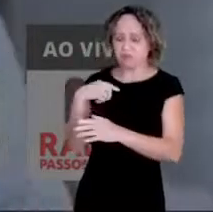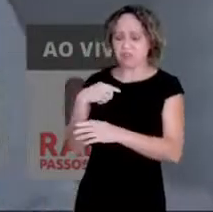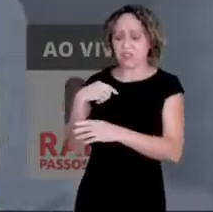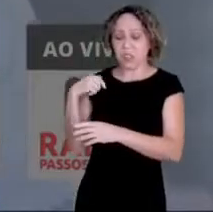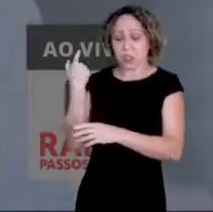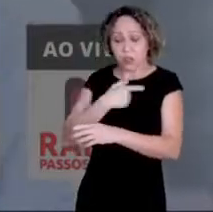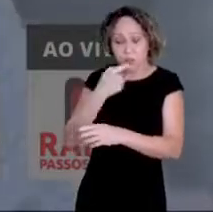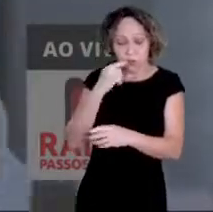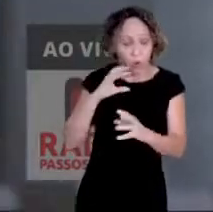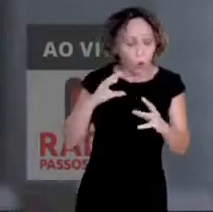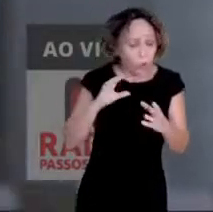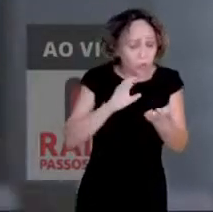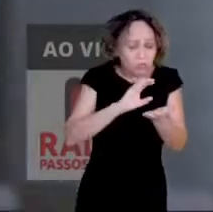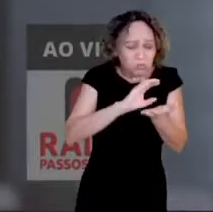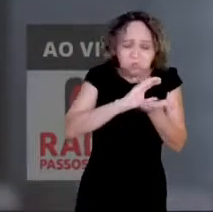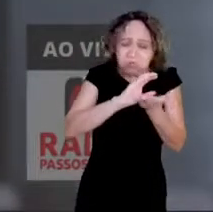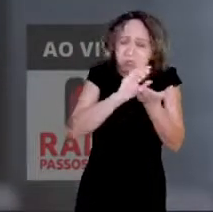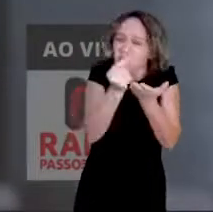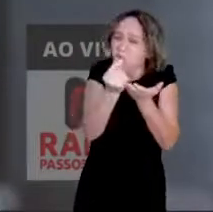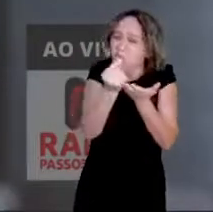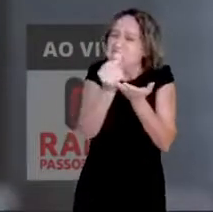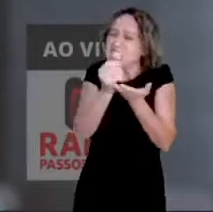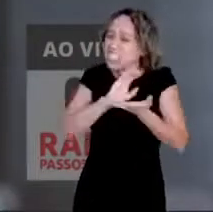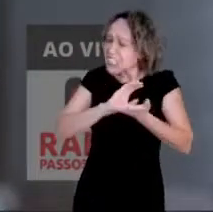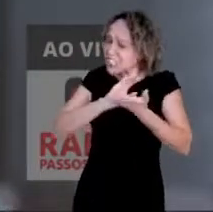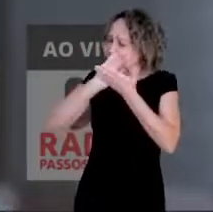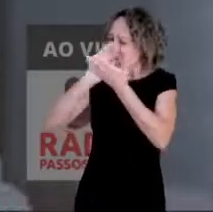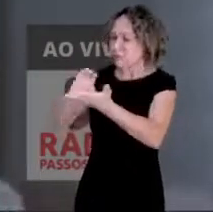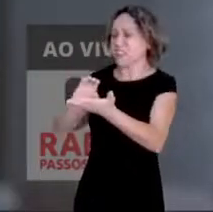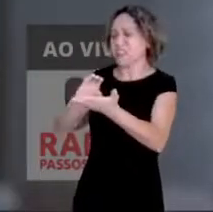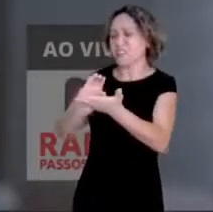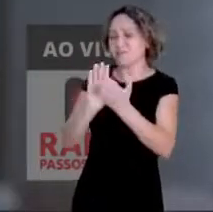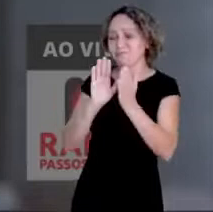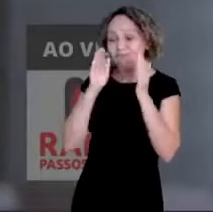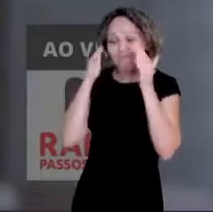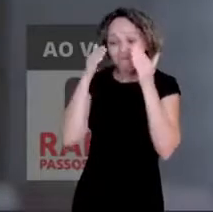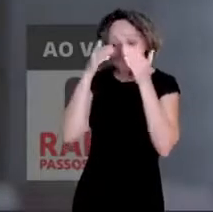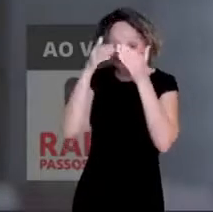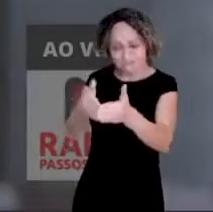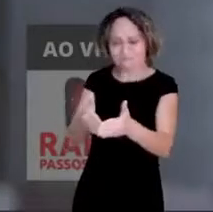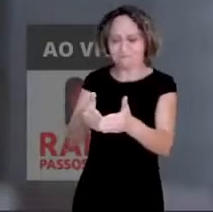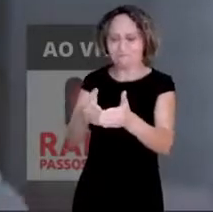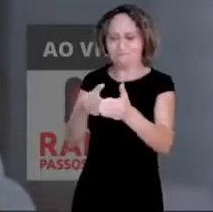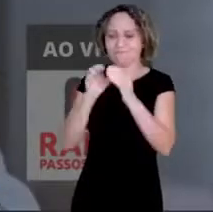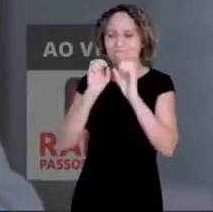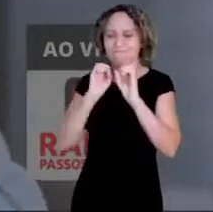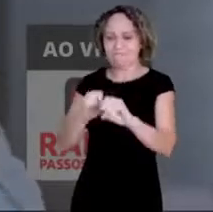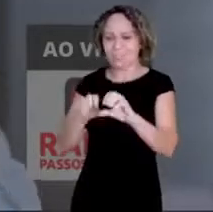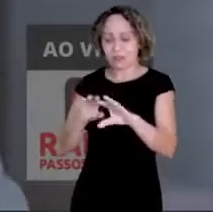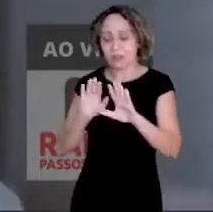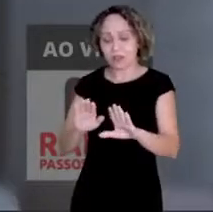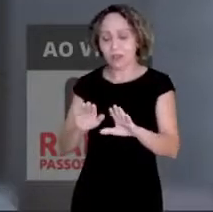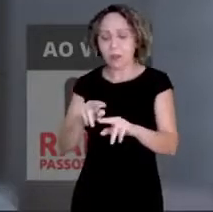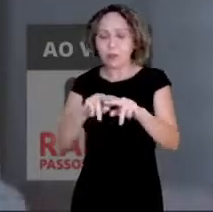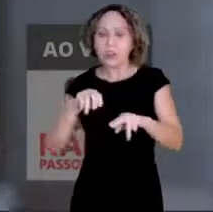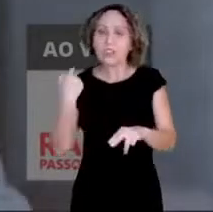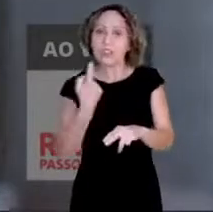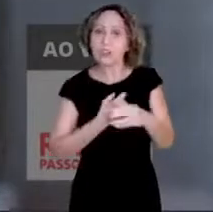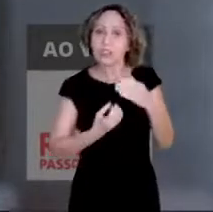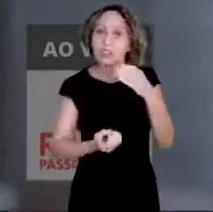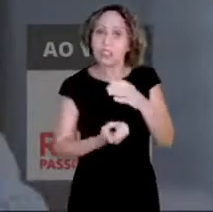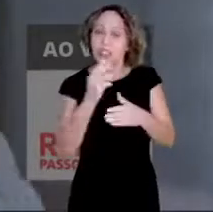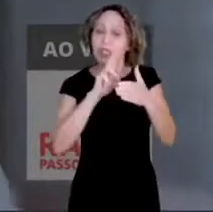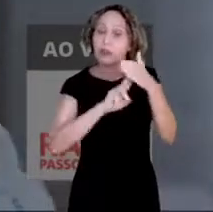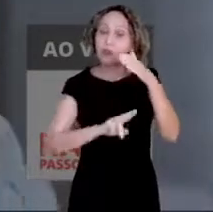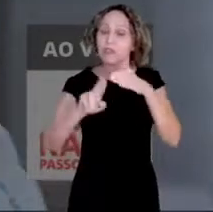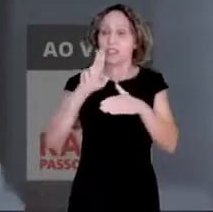O que é muito triste é que esse país foi descoberto em 1500 e a sua primeira universidade federal só aconteceu